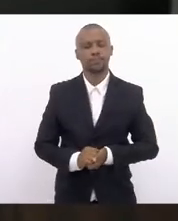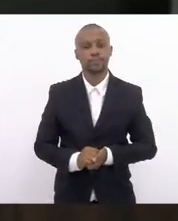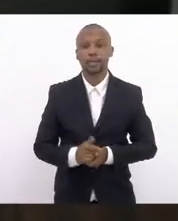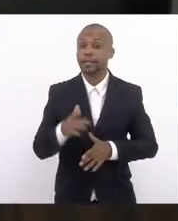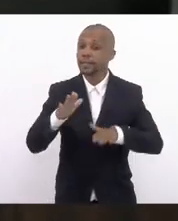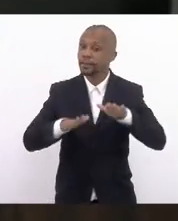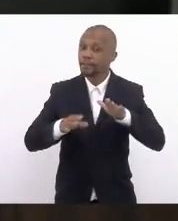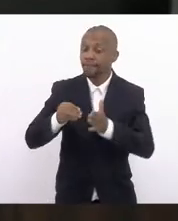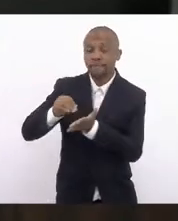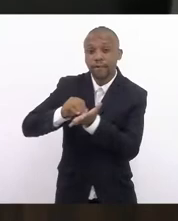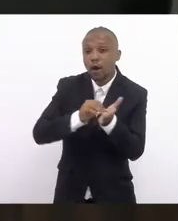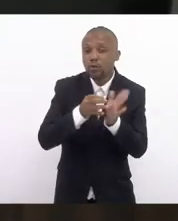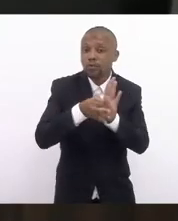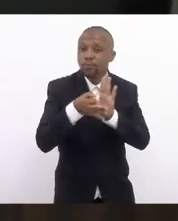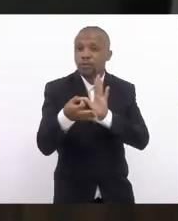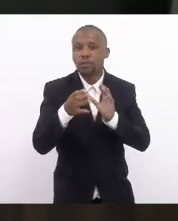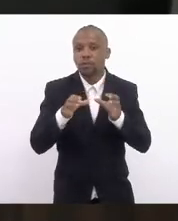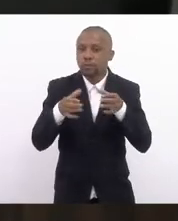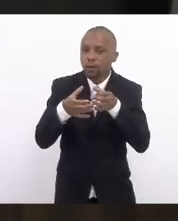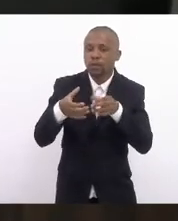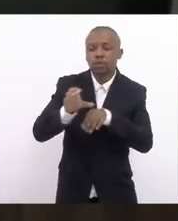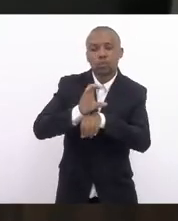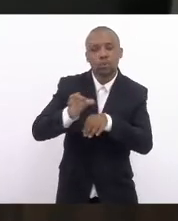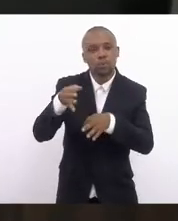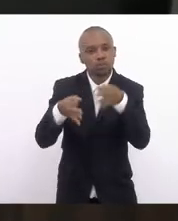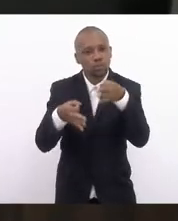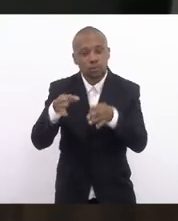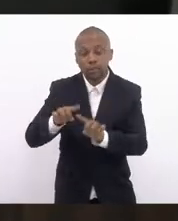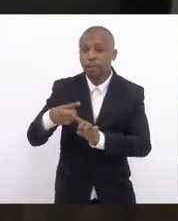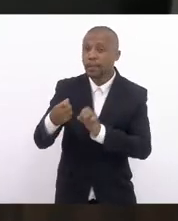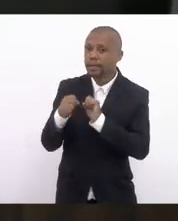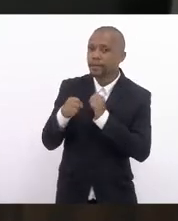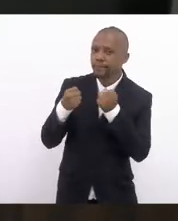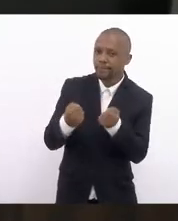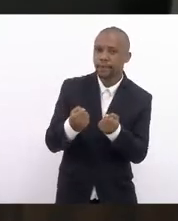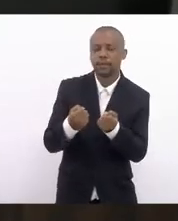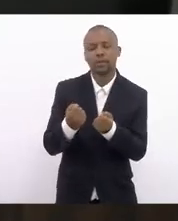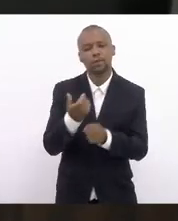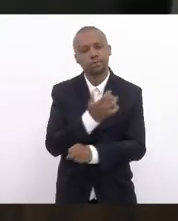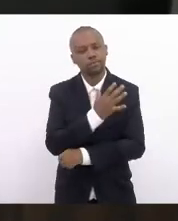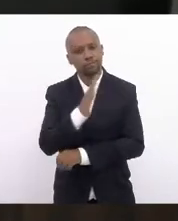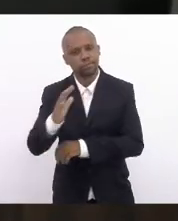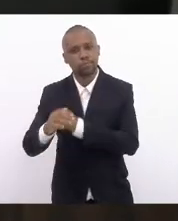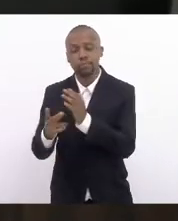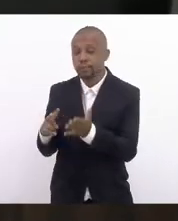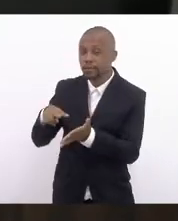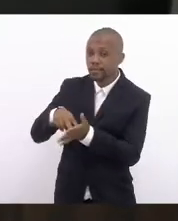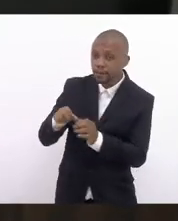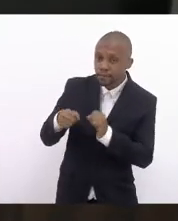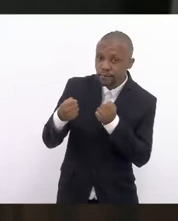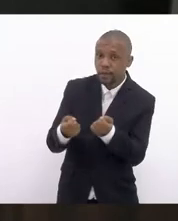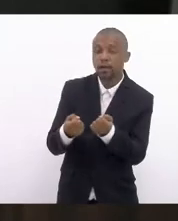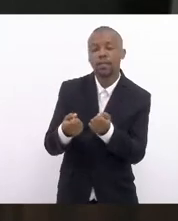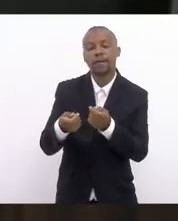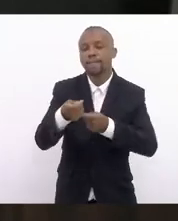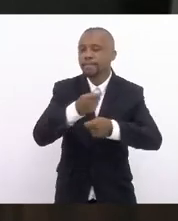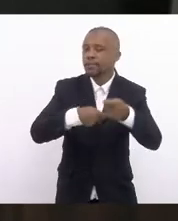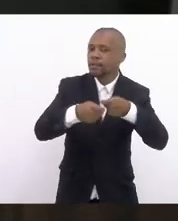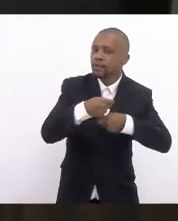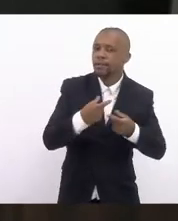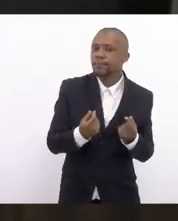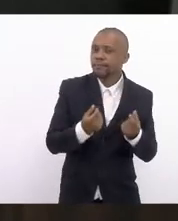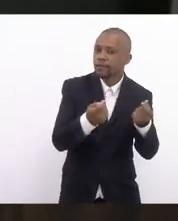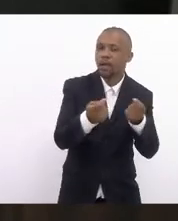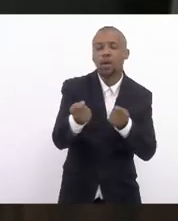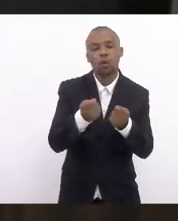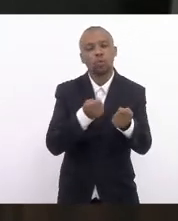parecer da Comissão de Constituição e Justiça, Defesa do Meio Ambiente, Saneamento Ambiental, Defesa Civil, de Orçamento, Finanças, Fiscalização Financeira e